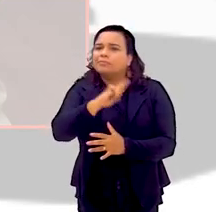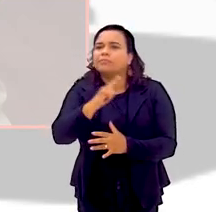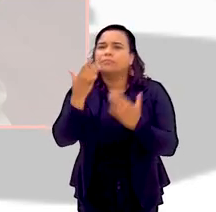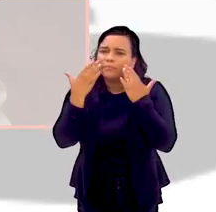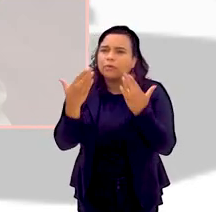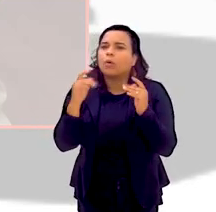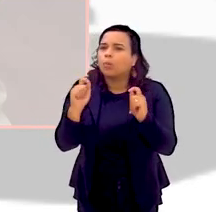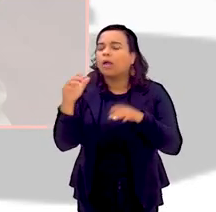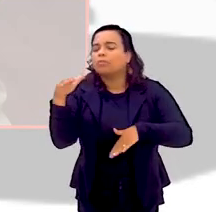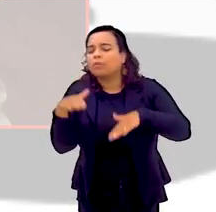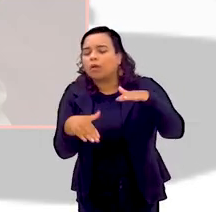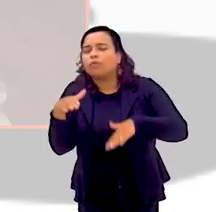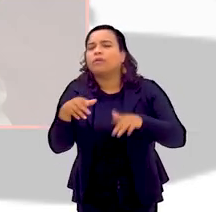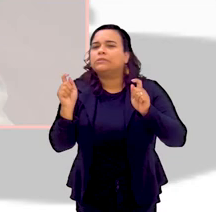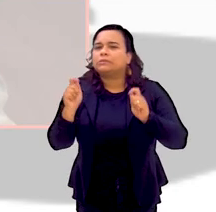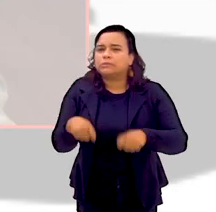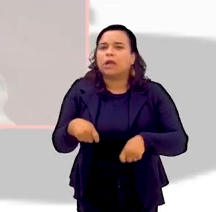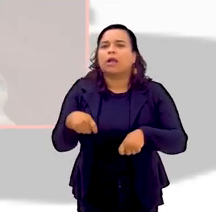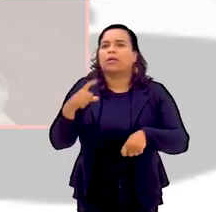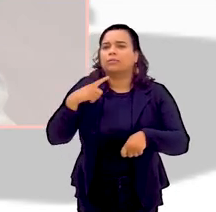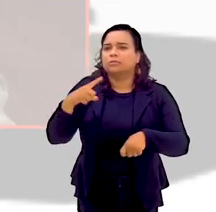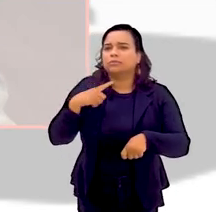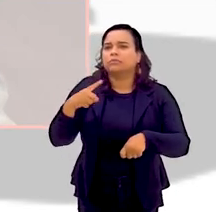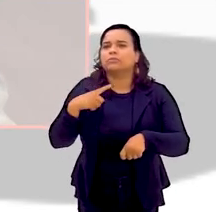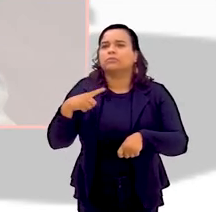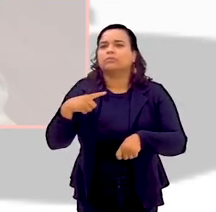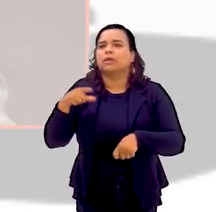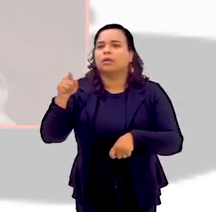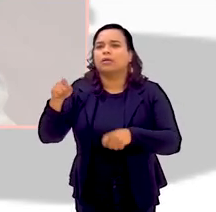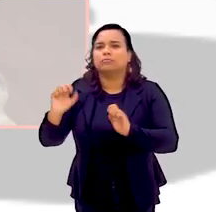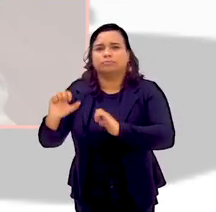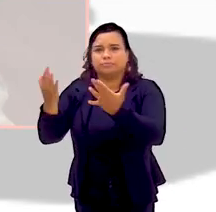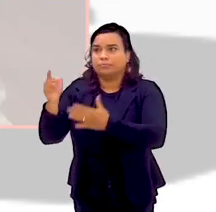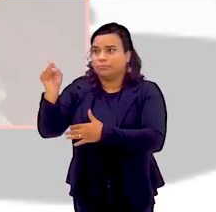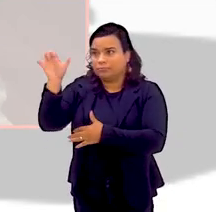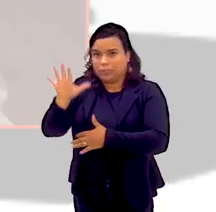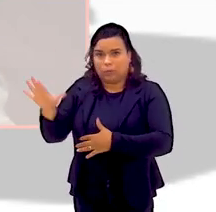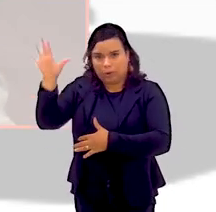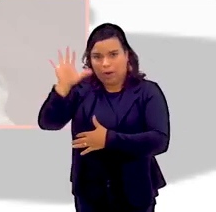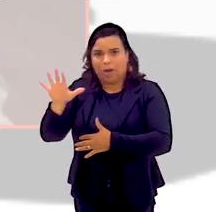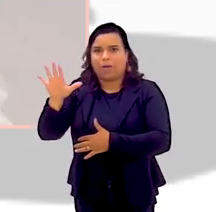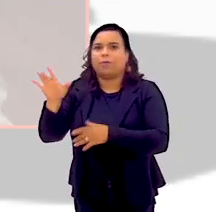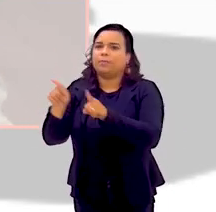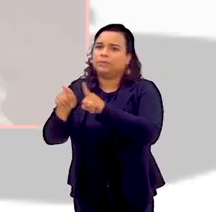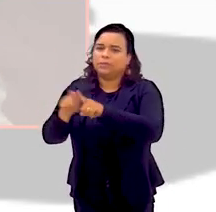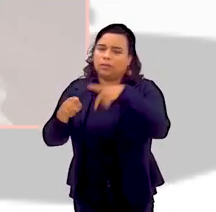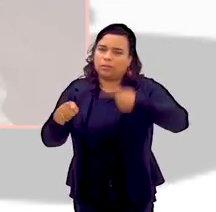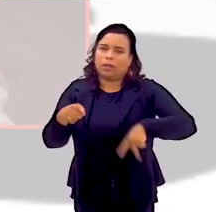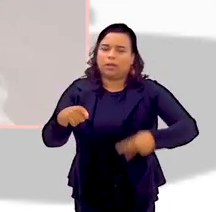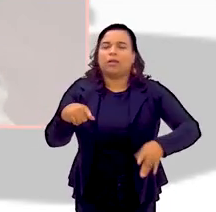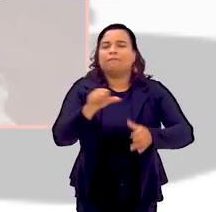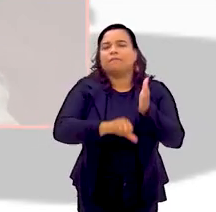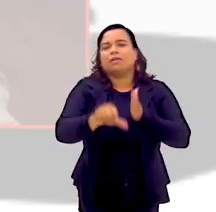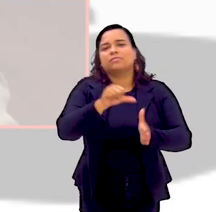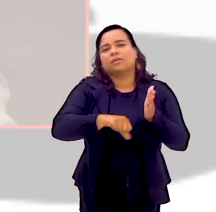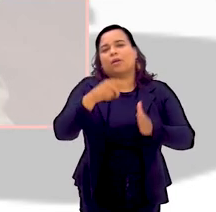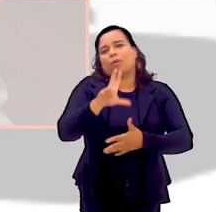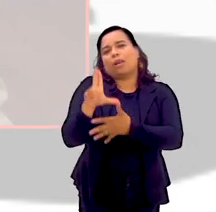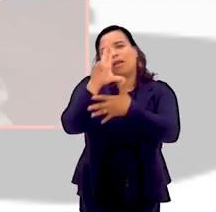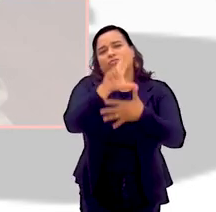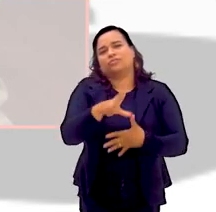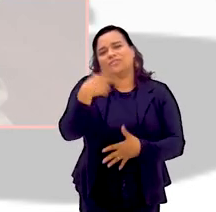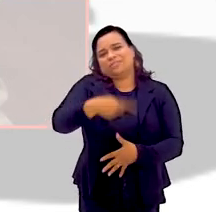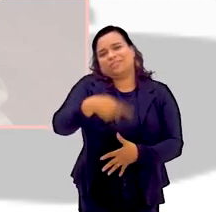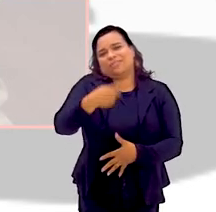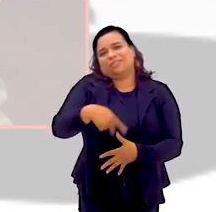talvez possamos ter uma dualidade entre o Web Summit europeu e talvez uma versão latino-americana